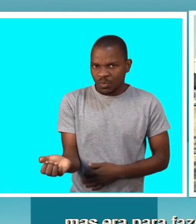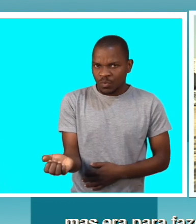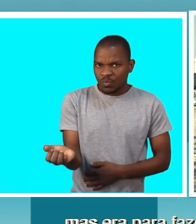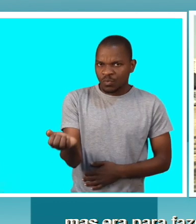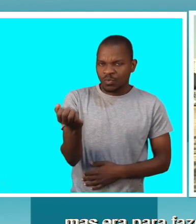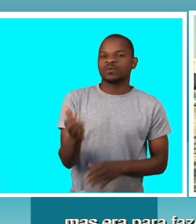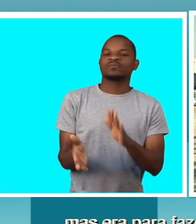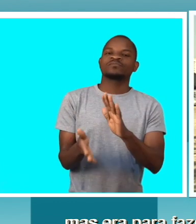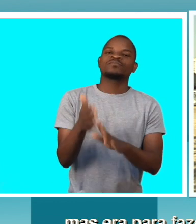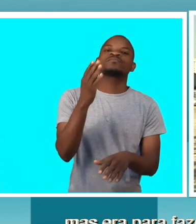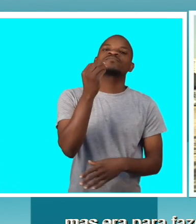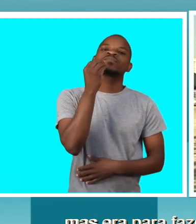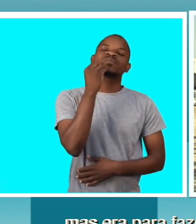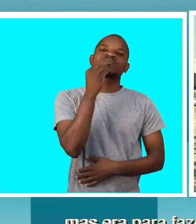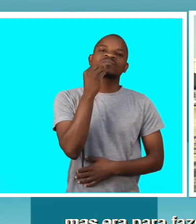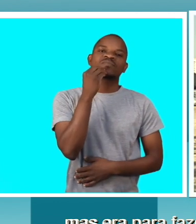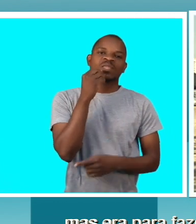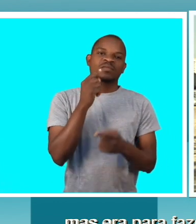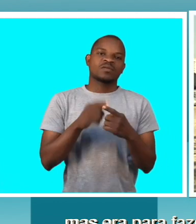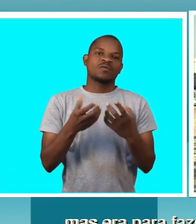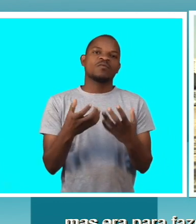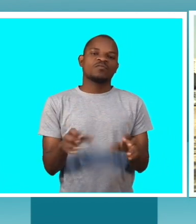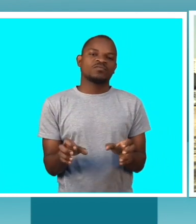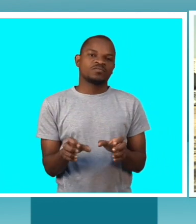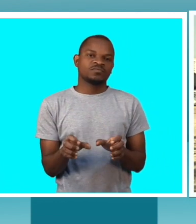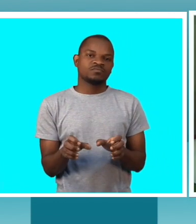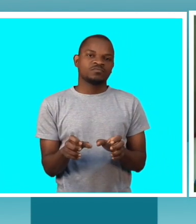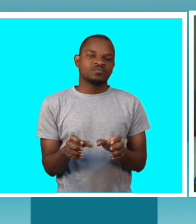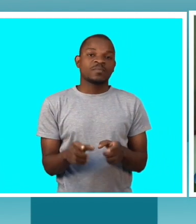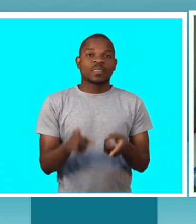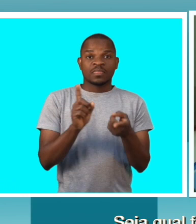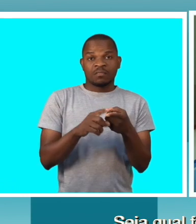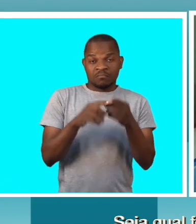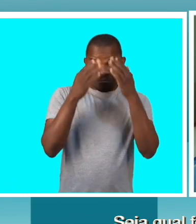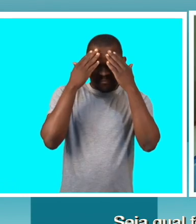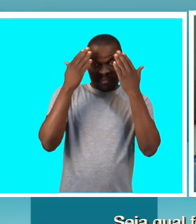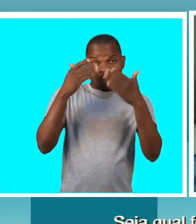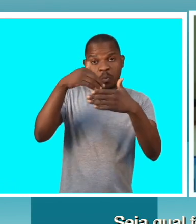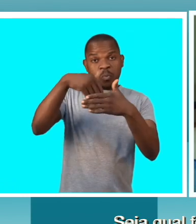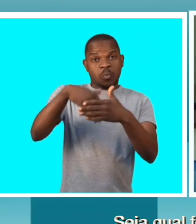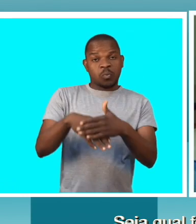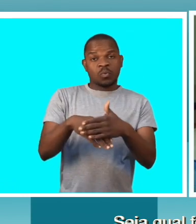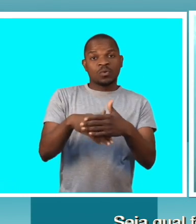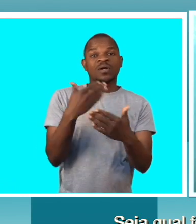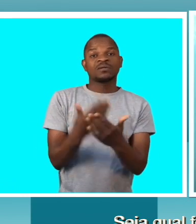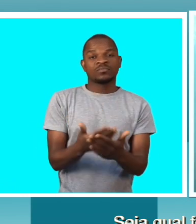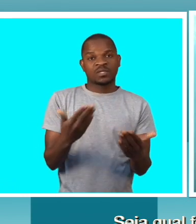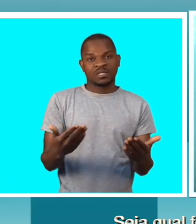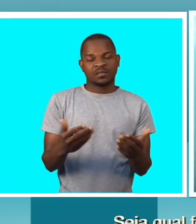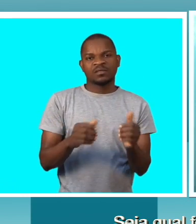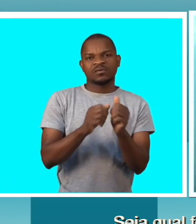o ovo numa idade, pelo menos normal, que não lhe dá acesso ao roubo. Seja qual for o argumento usado,